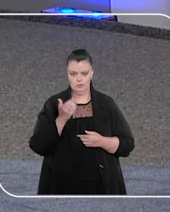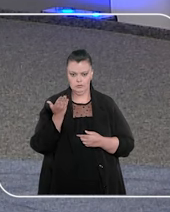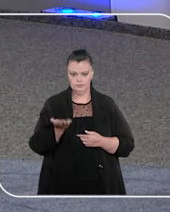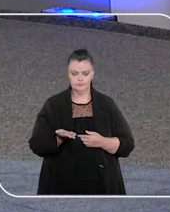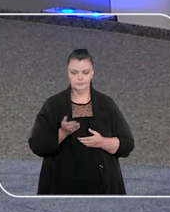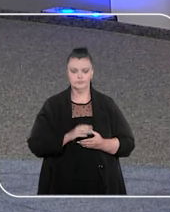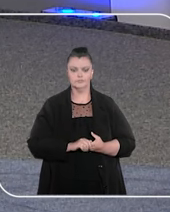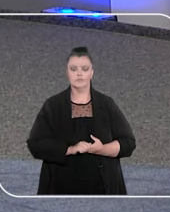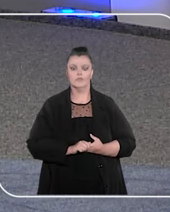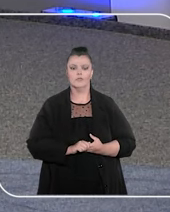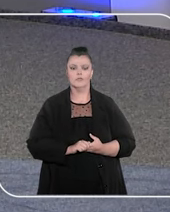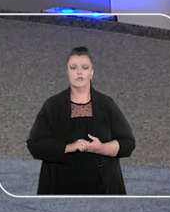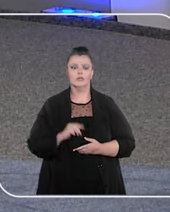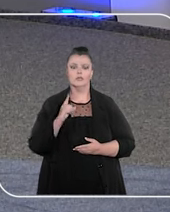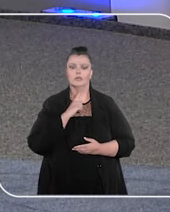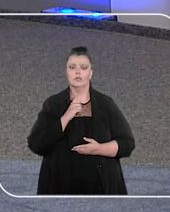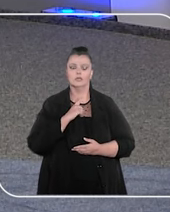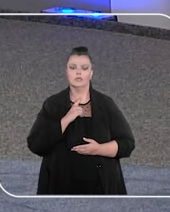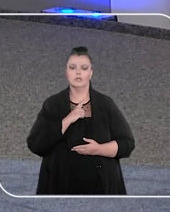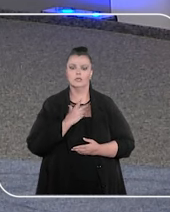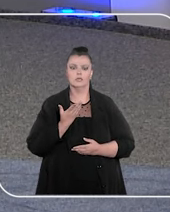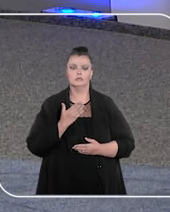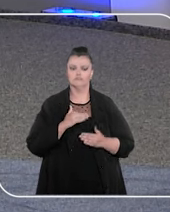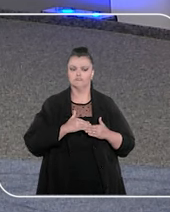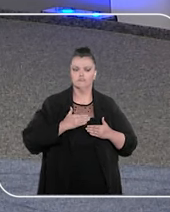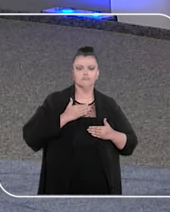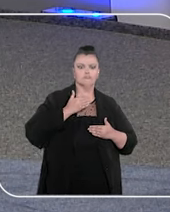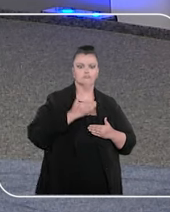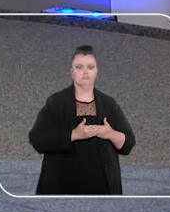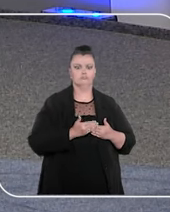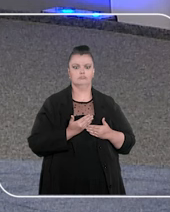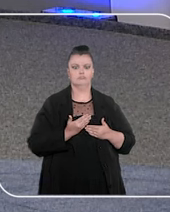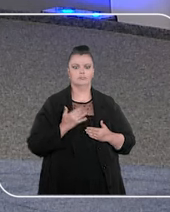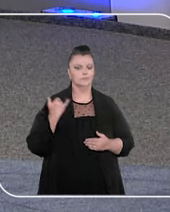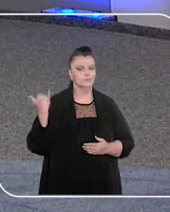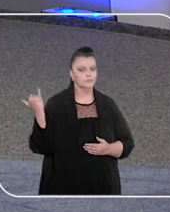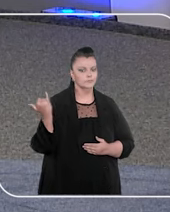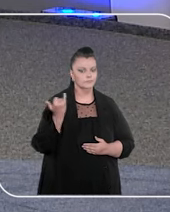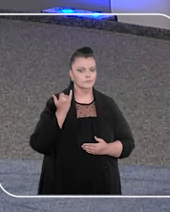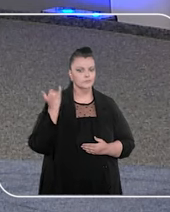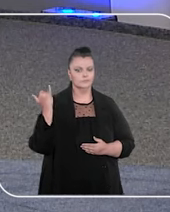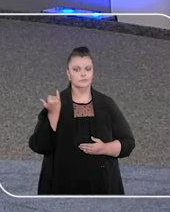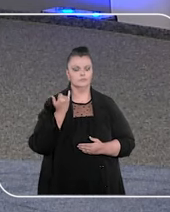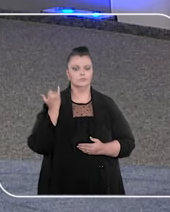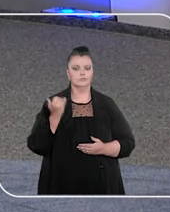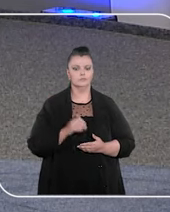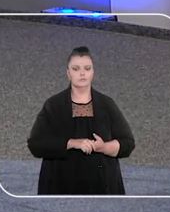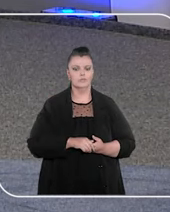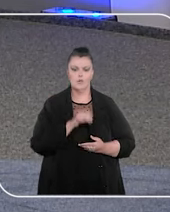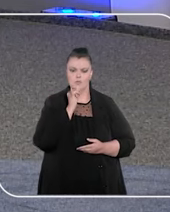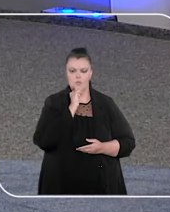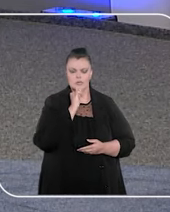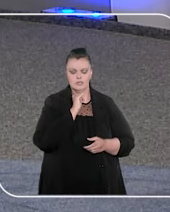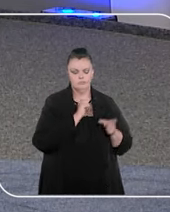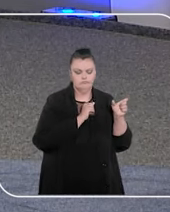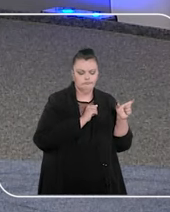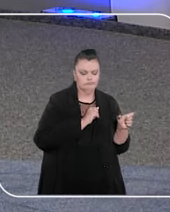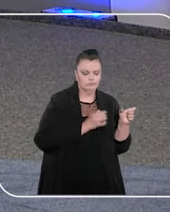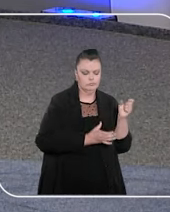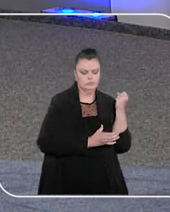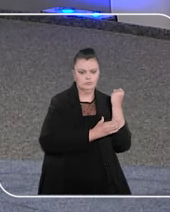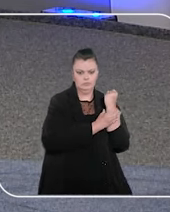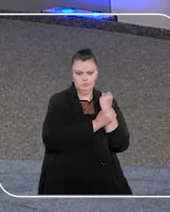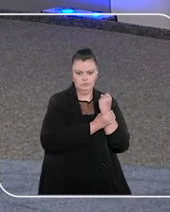menciona uma das frentes importantíssimas quando a gente está falando de, por um lado, garantir segurança jurídica e, de